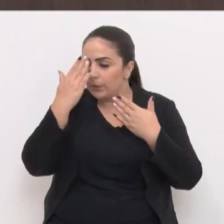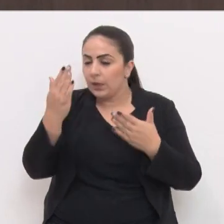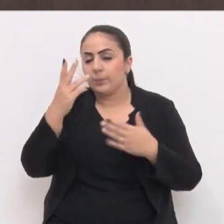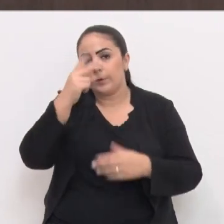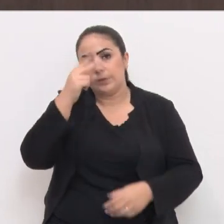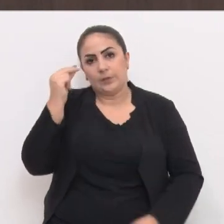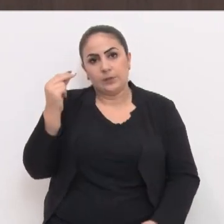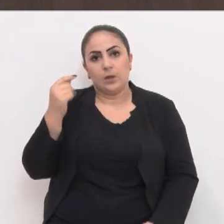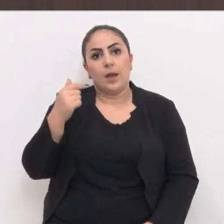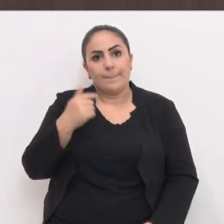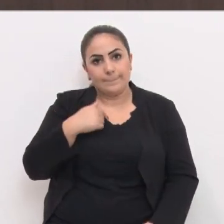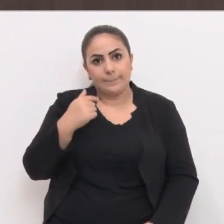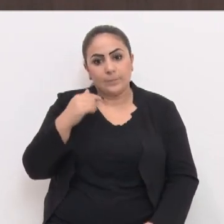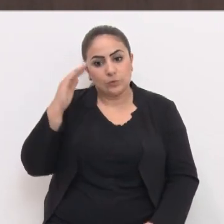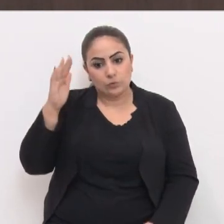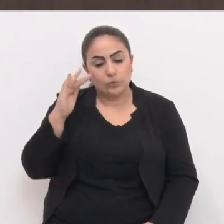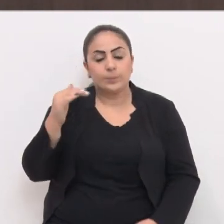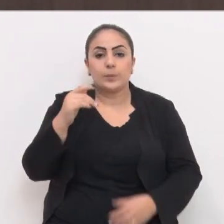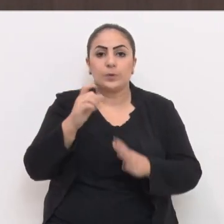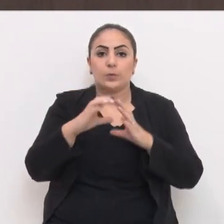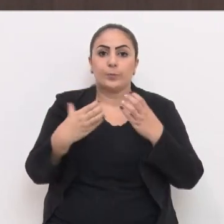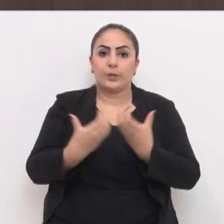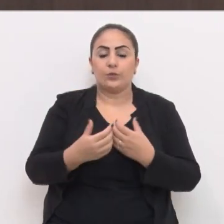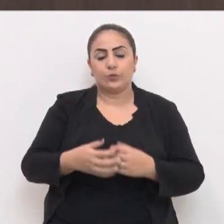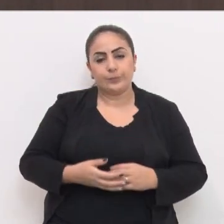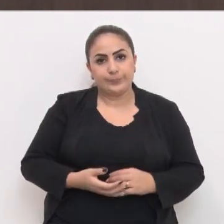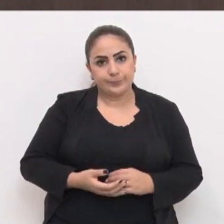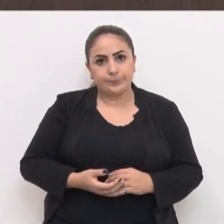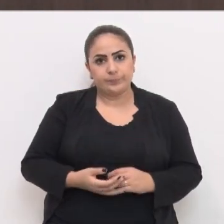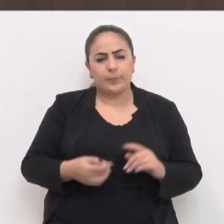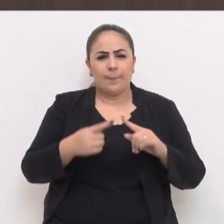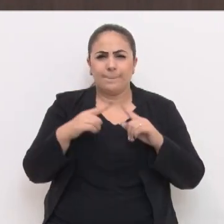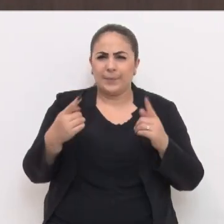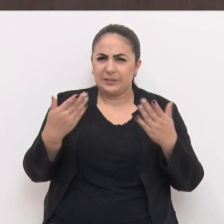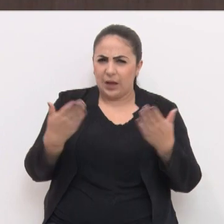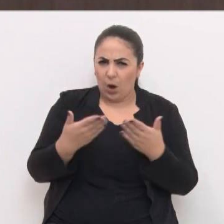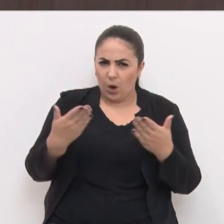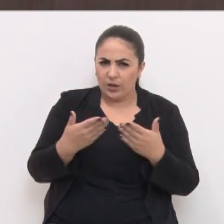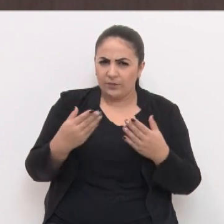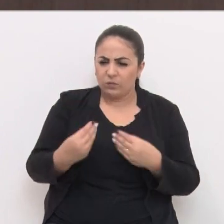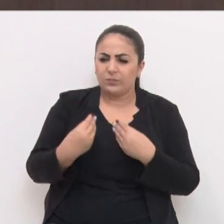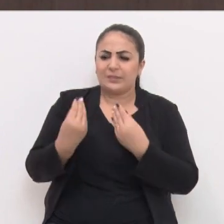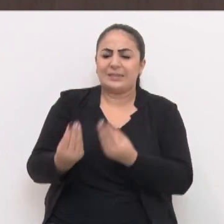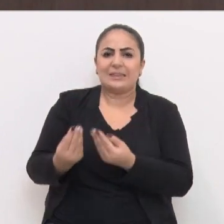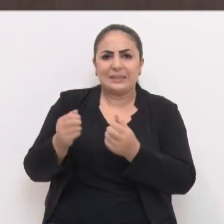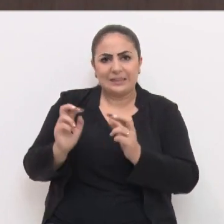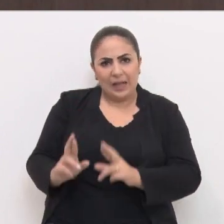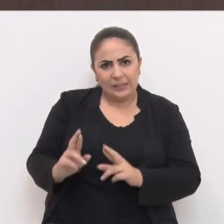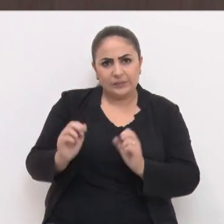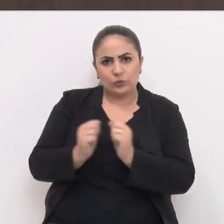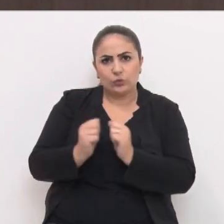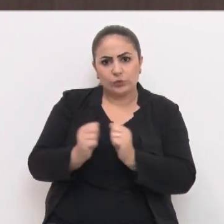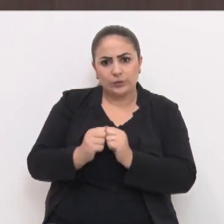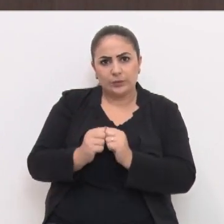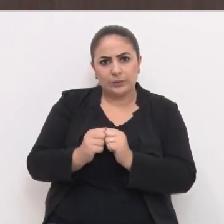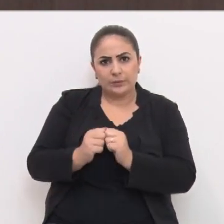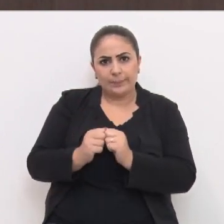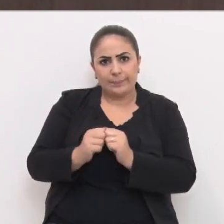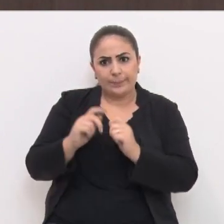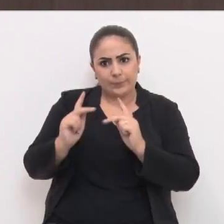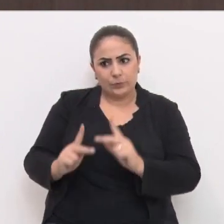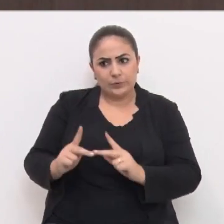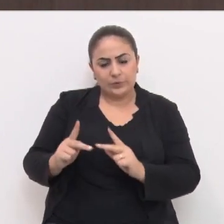prefeito. Era um sonho para aquela comunidade. Mas vamos negociar essa área com o pessoal dessa